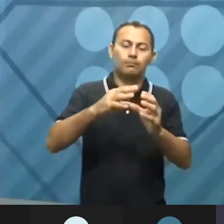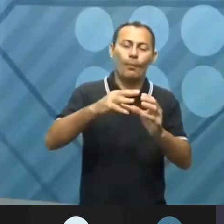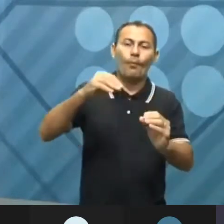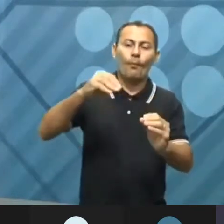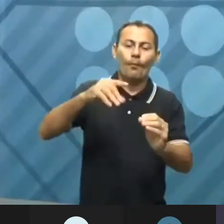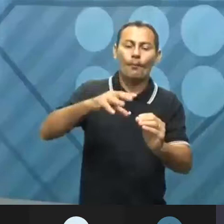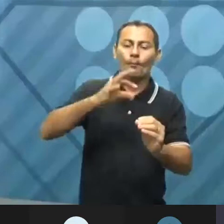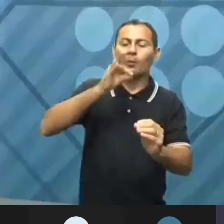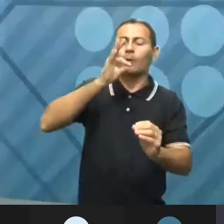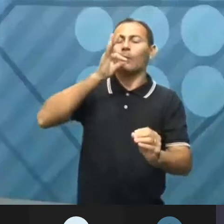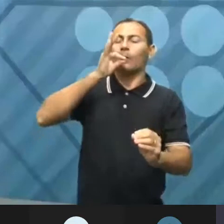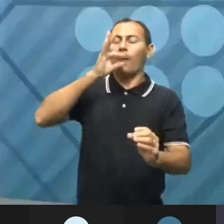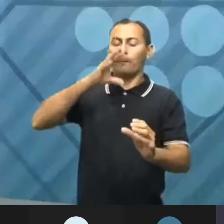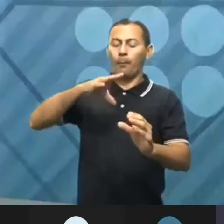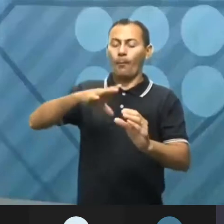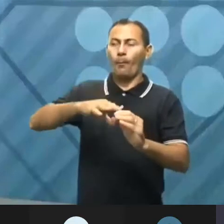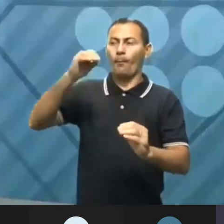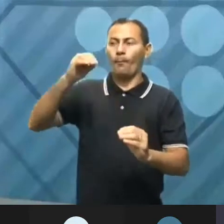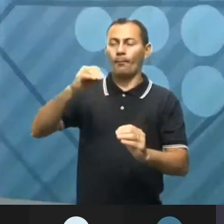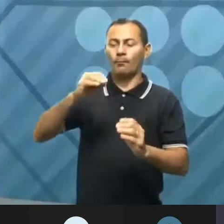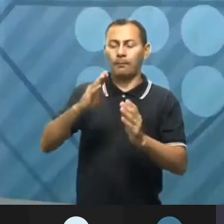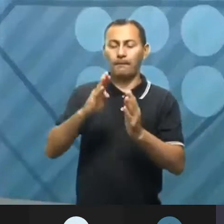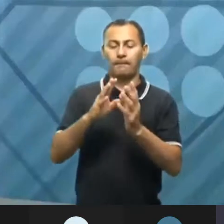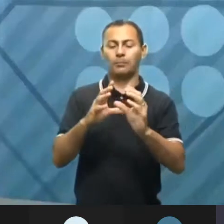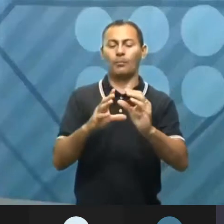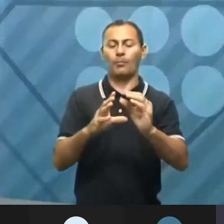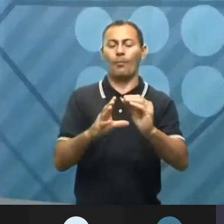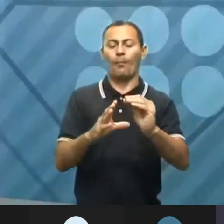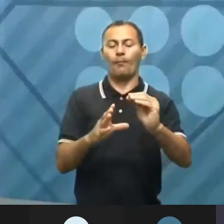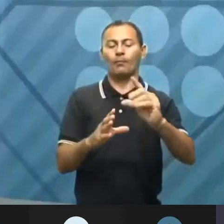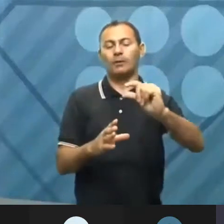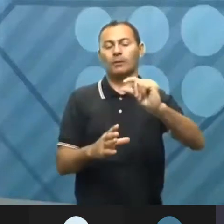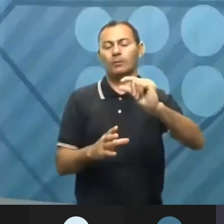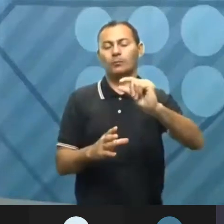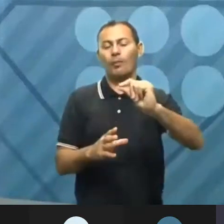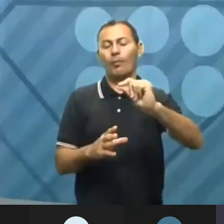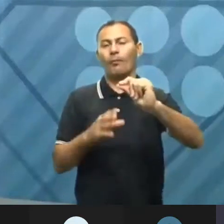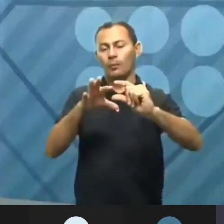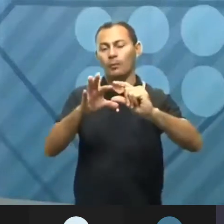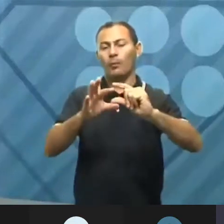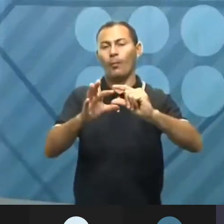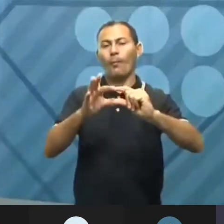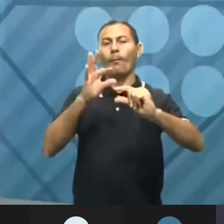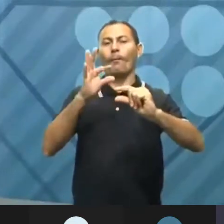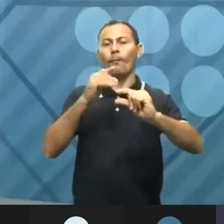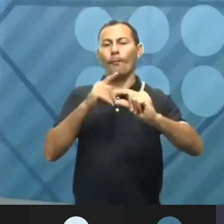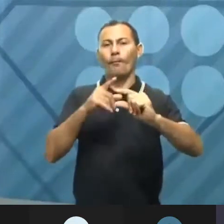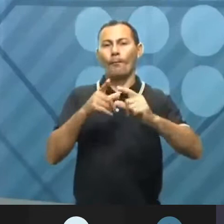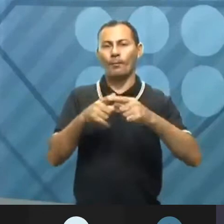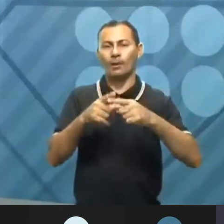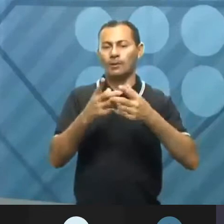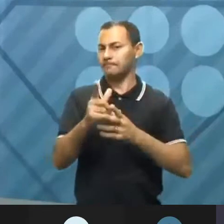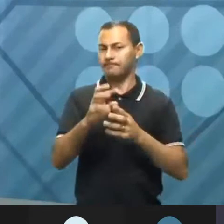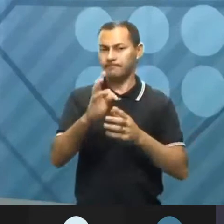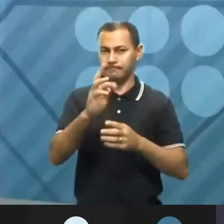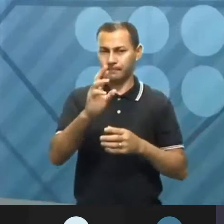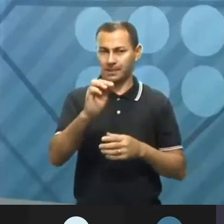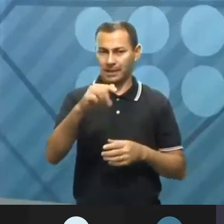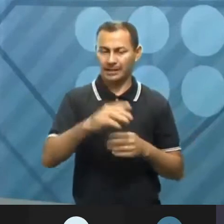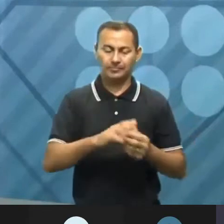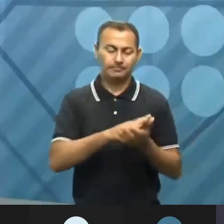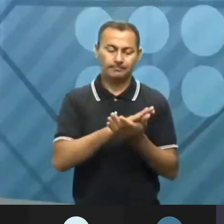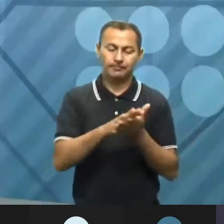você pode puxar o ar, depois que gruda ali as paredes do canudinho, você pode puxar o ar que não vai passar, né? A mesma coisa se a traqueia não